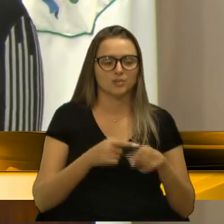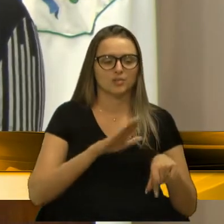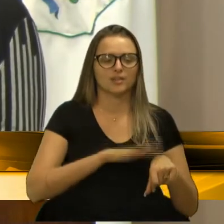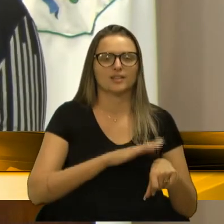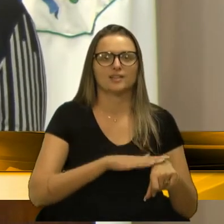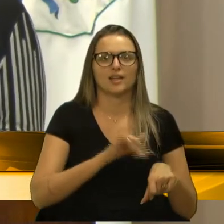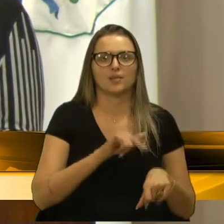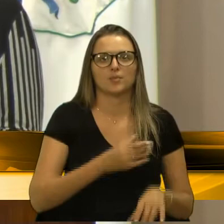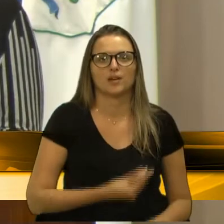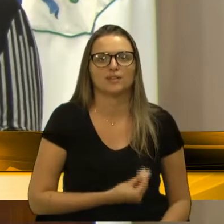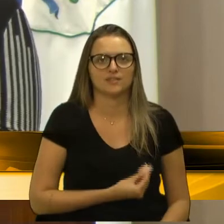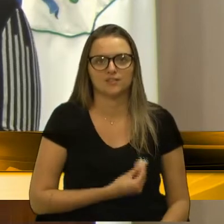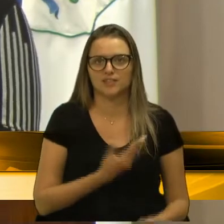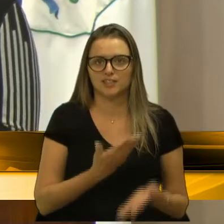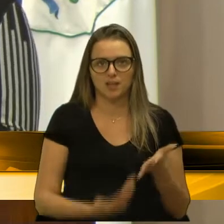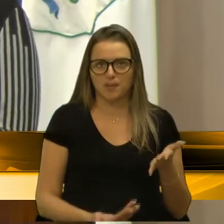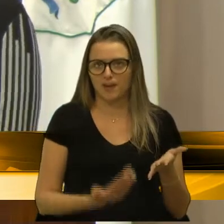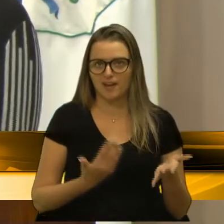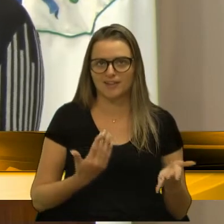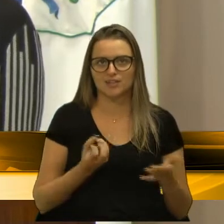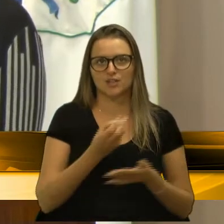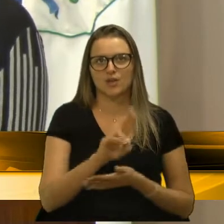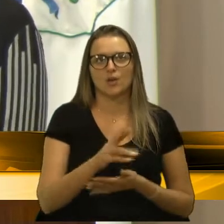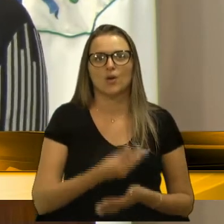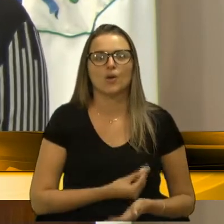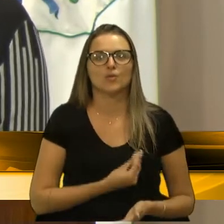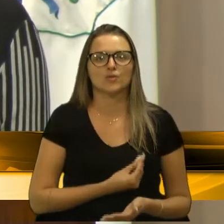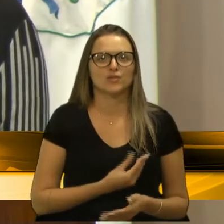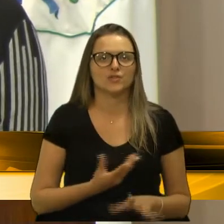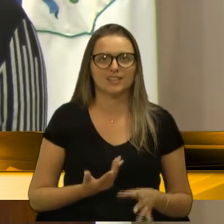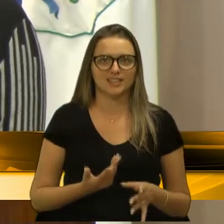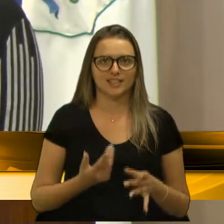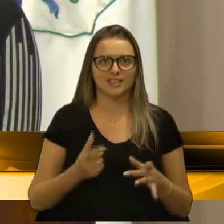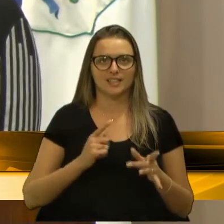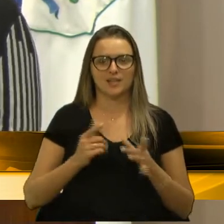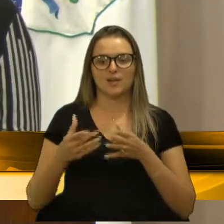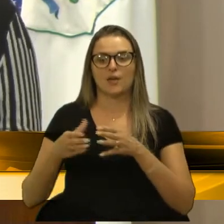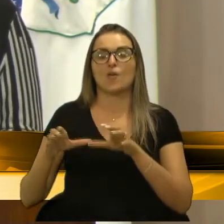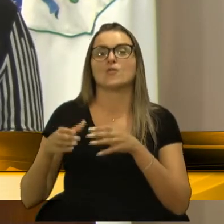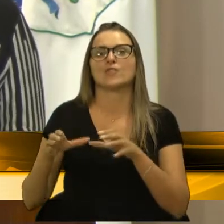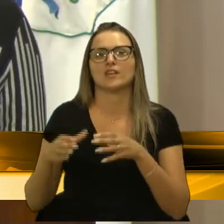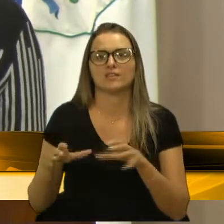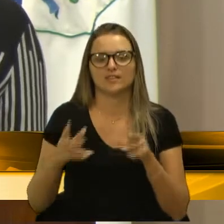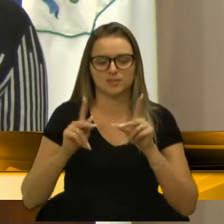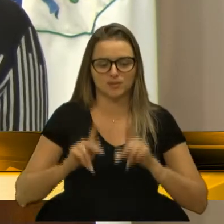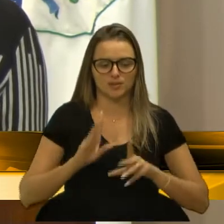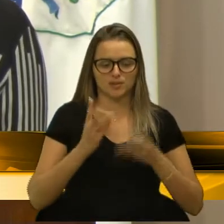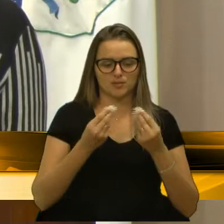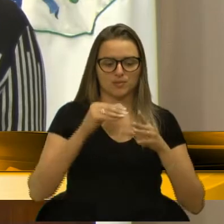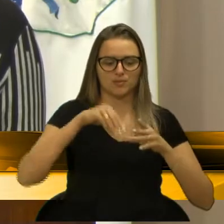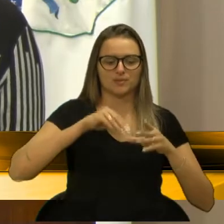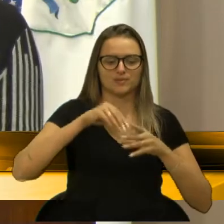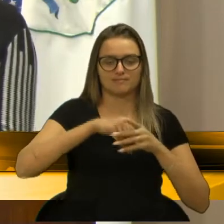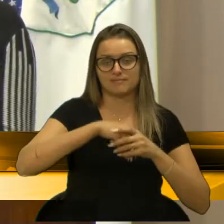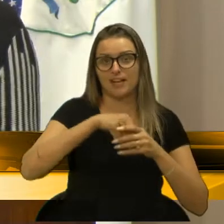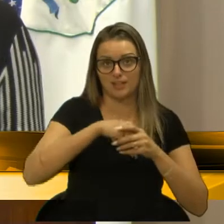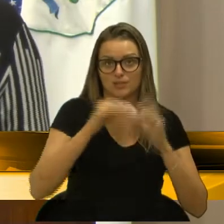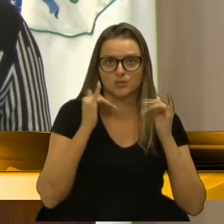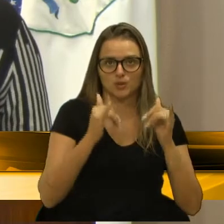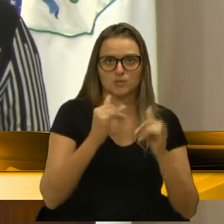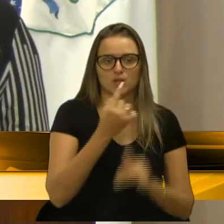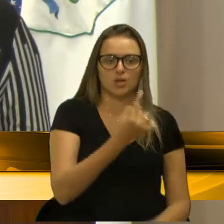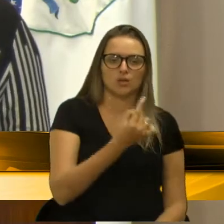vida perdida, né? Ou vida vivida. E as pessoas vão perder muito tempo num transporte público, pegar 1,